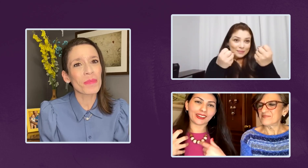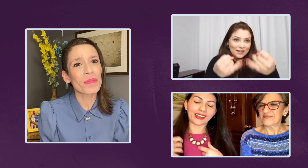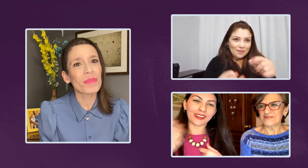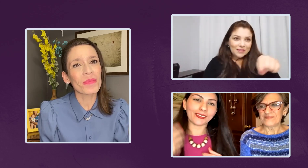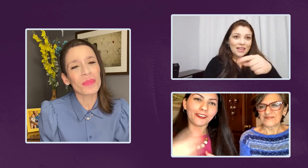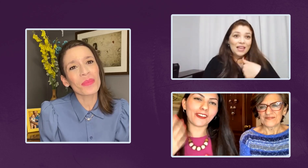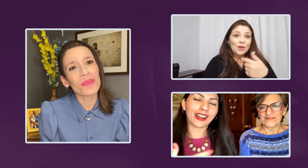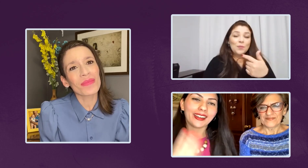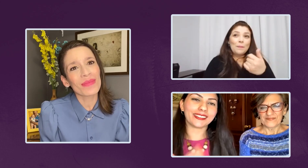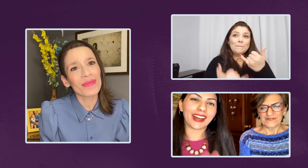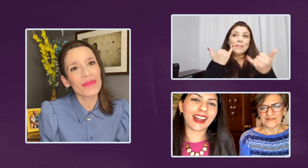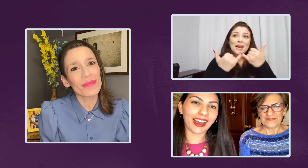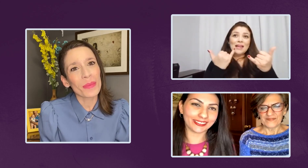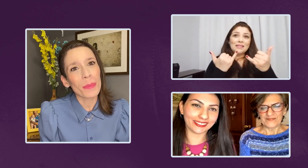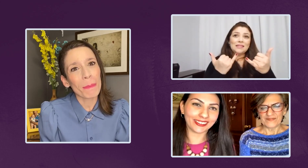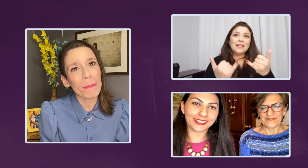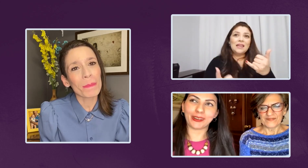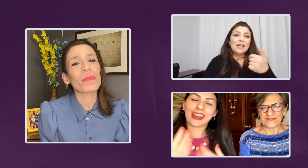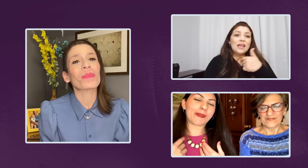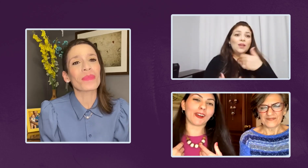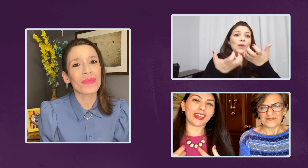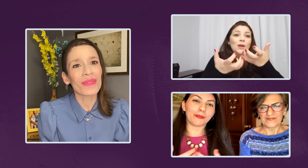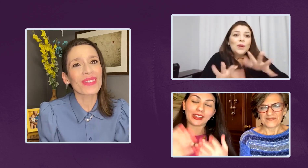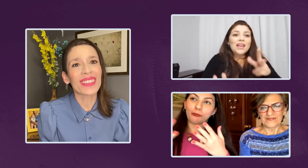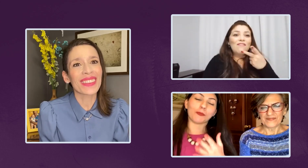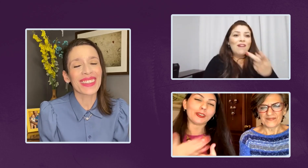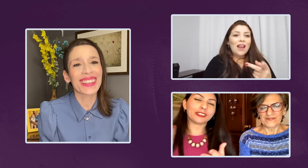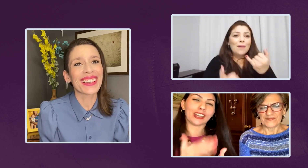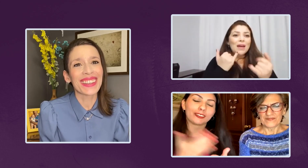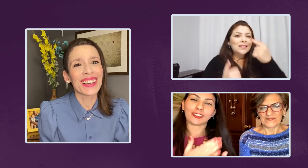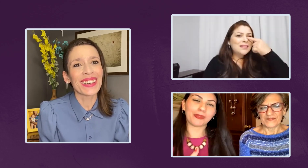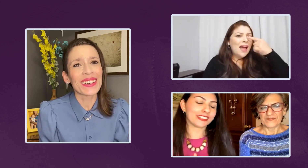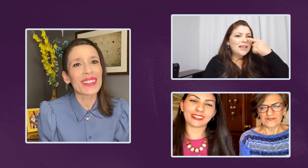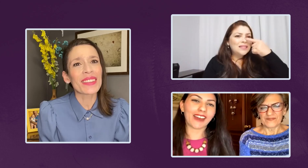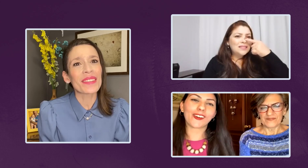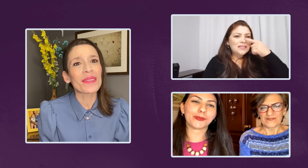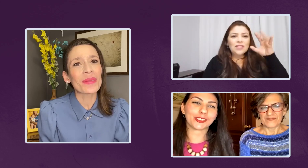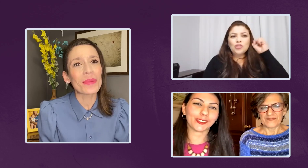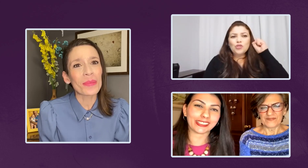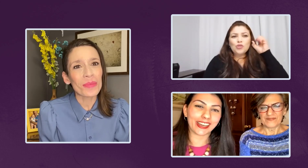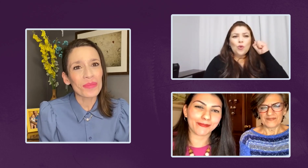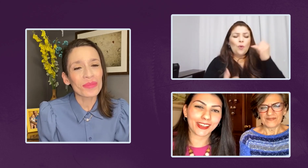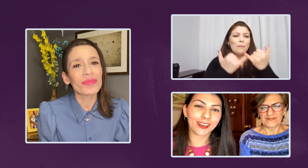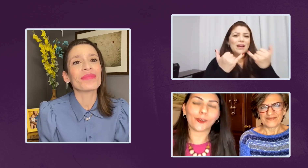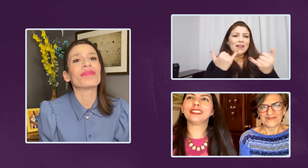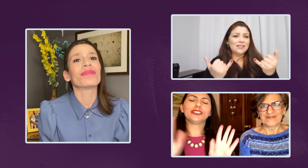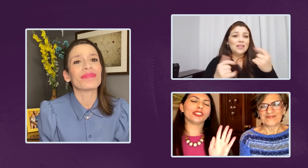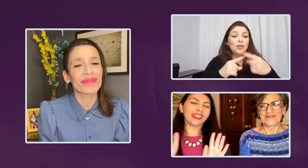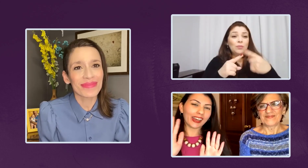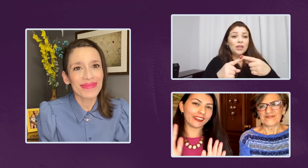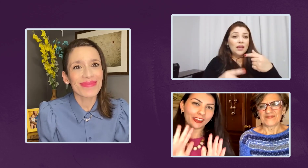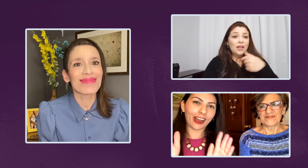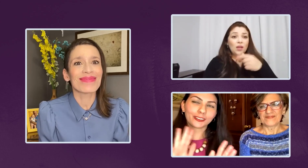minha de querer não falar anasalado, porque era uma coisa, porque por muitos anos eu não me aceitava como surda. Hoje